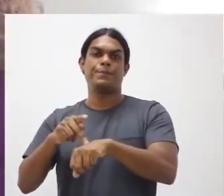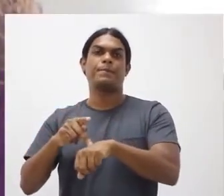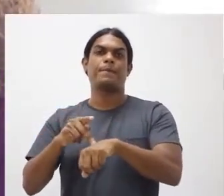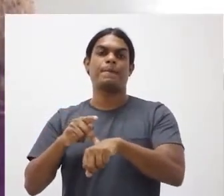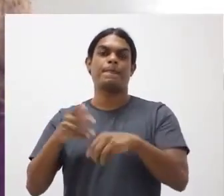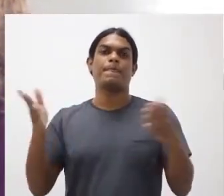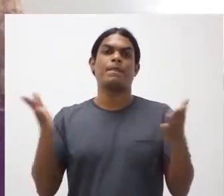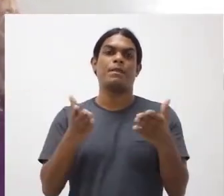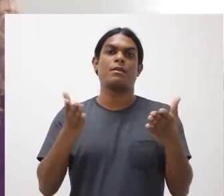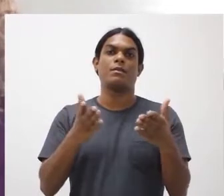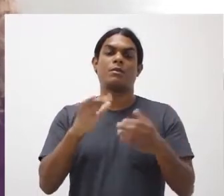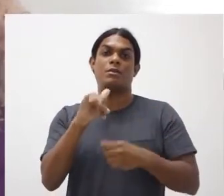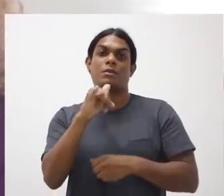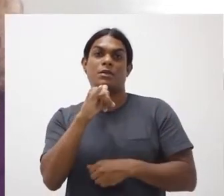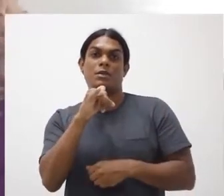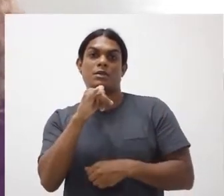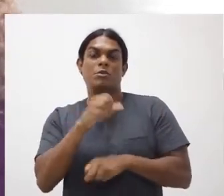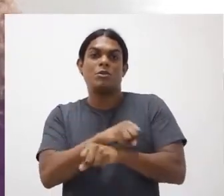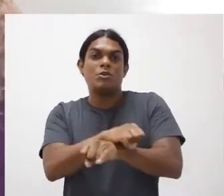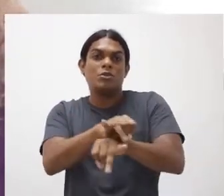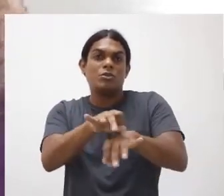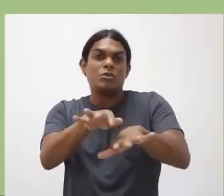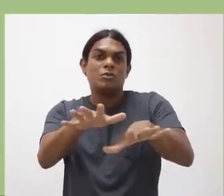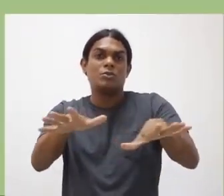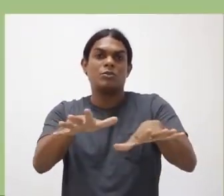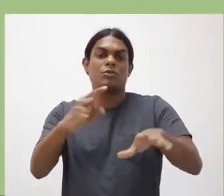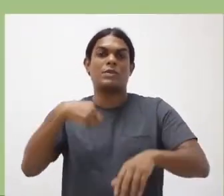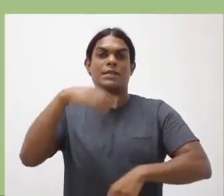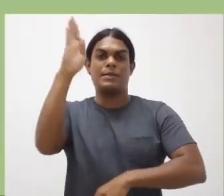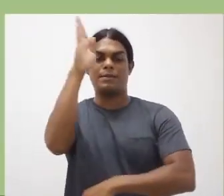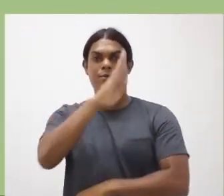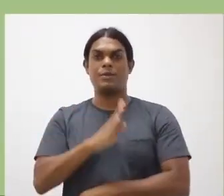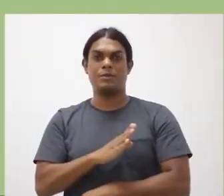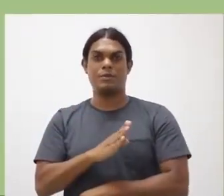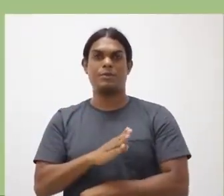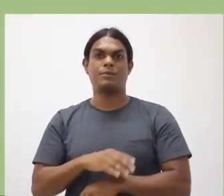Vamos agora a um exemplo de distribuição nacional.